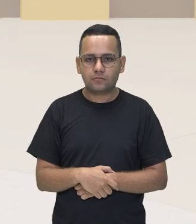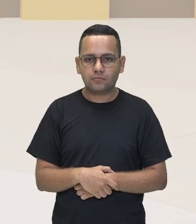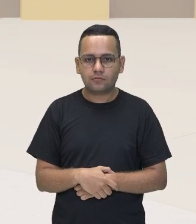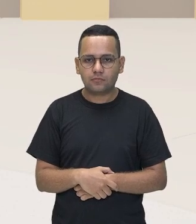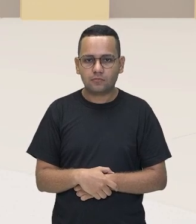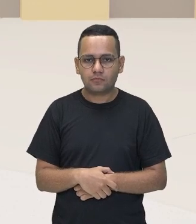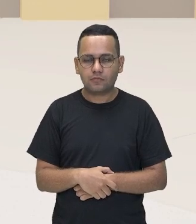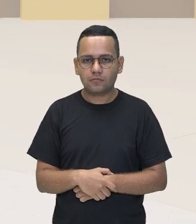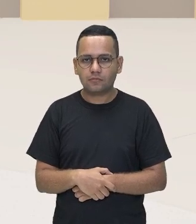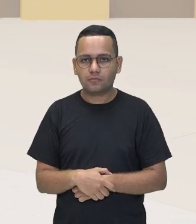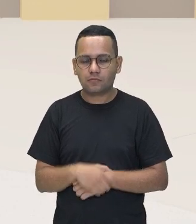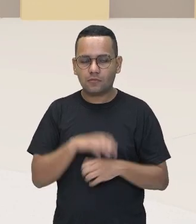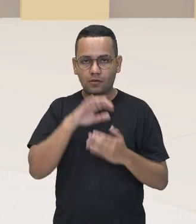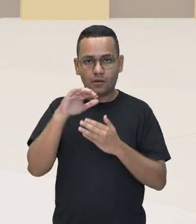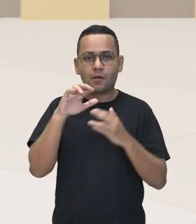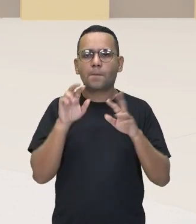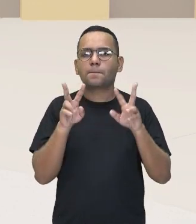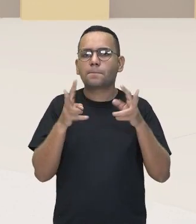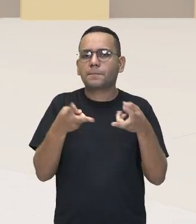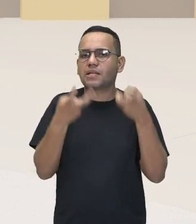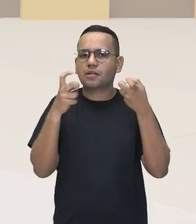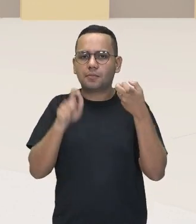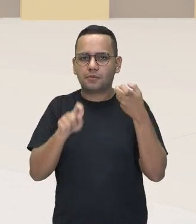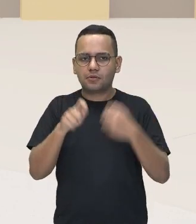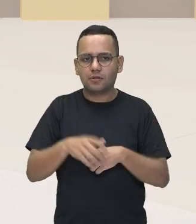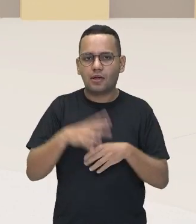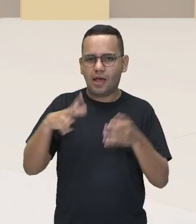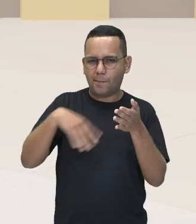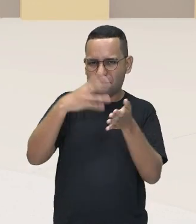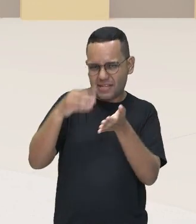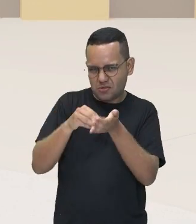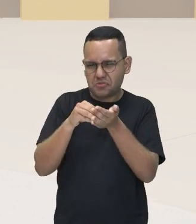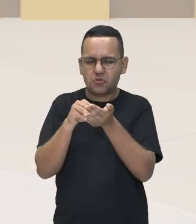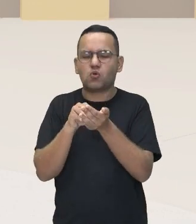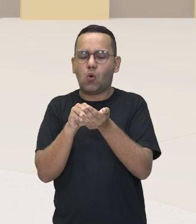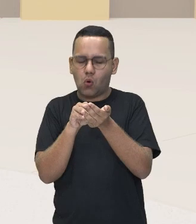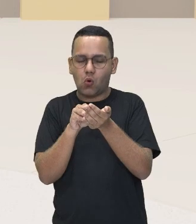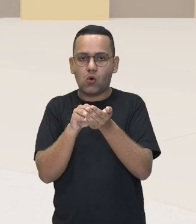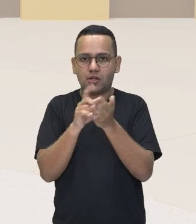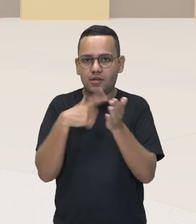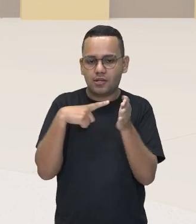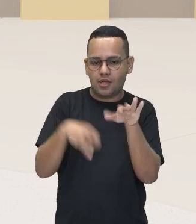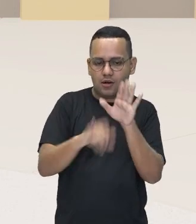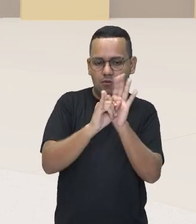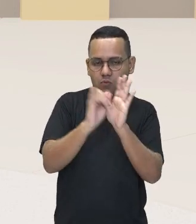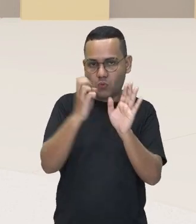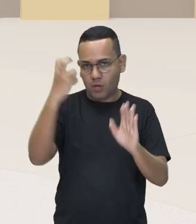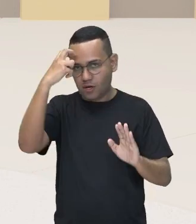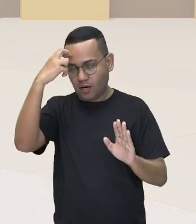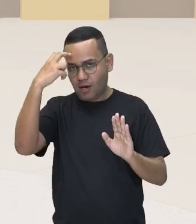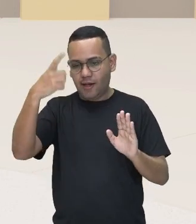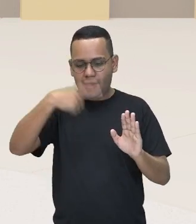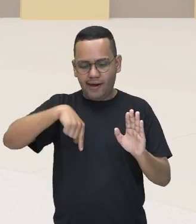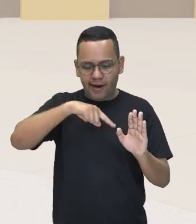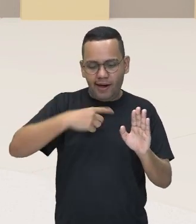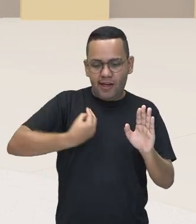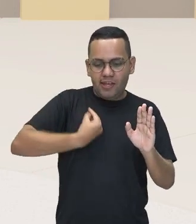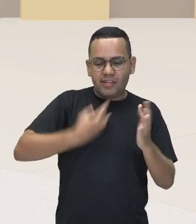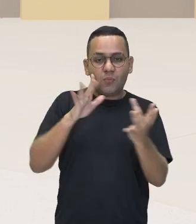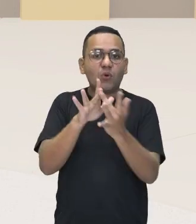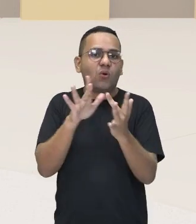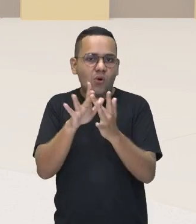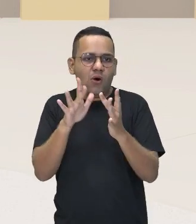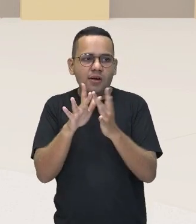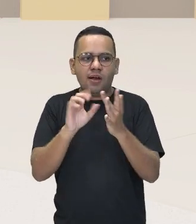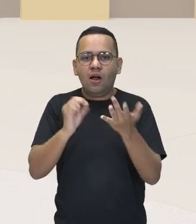essa Amazônia, né? Essa cultura, essa identidade nesse mundo a qual nós vivemos e a qual nós